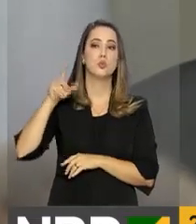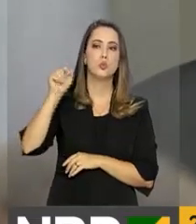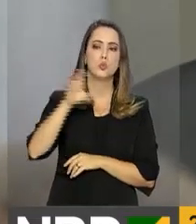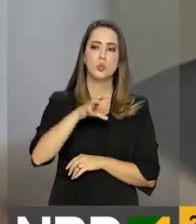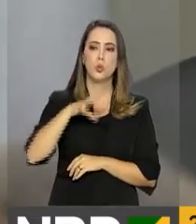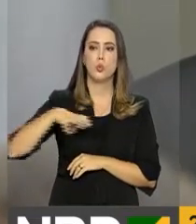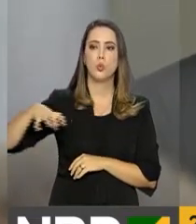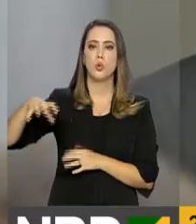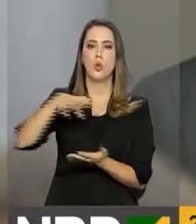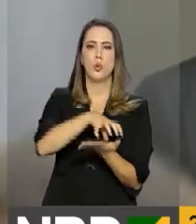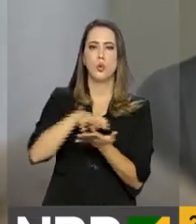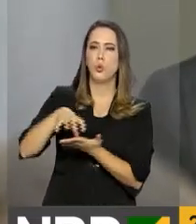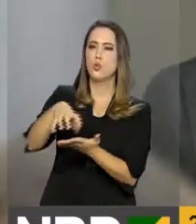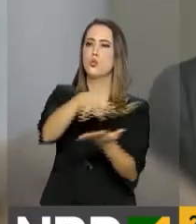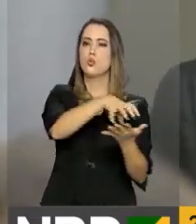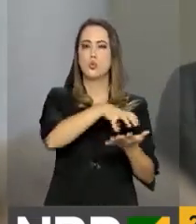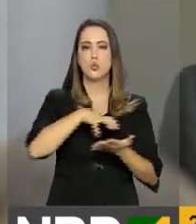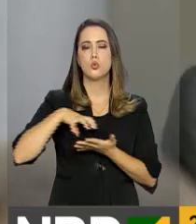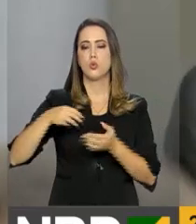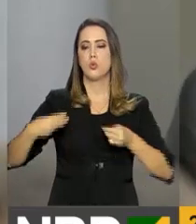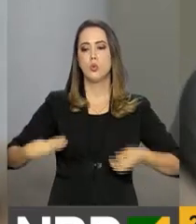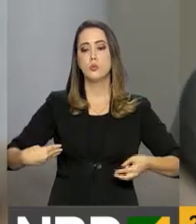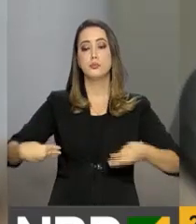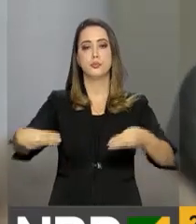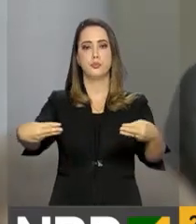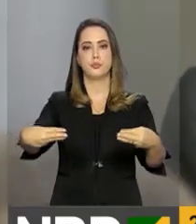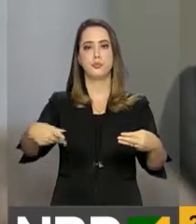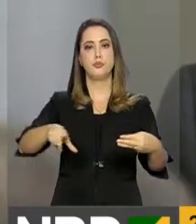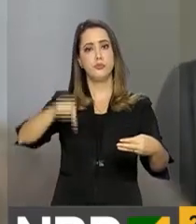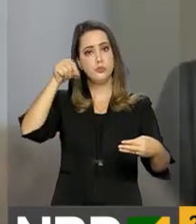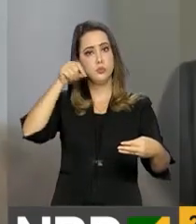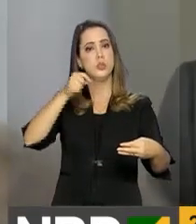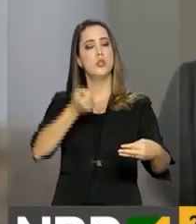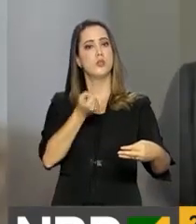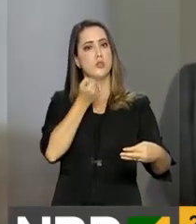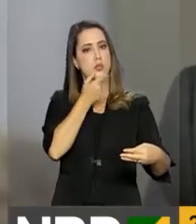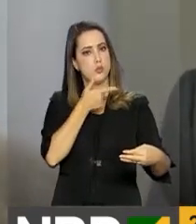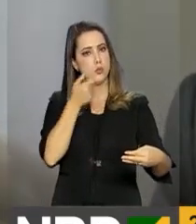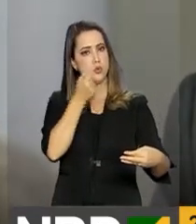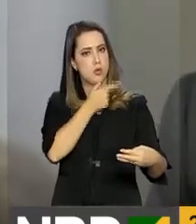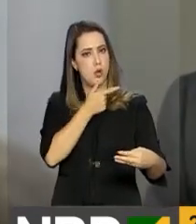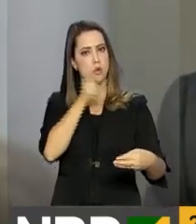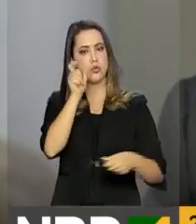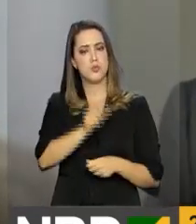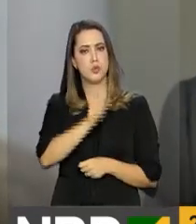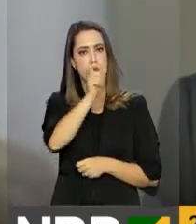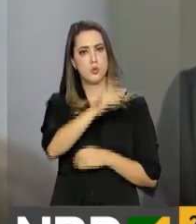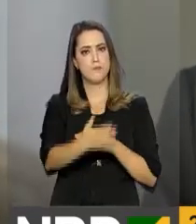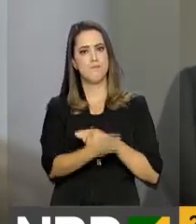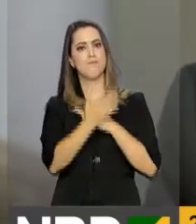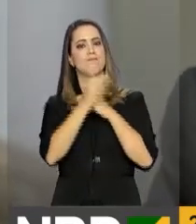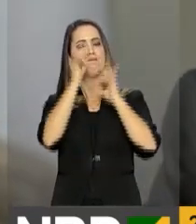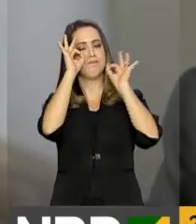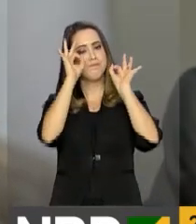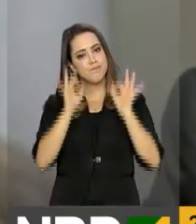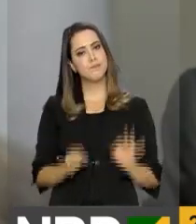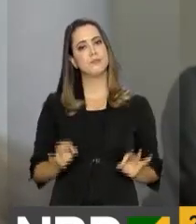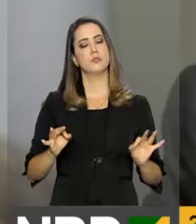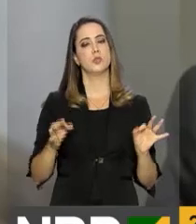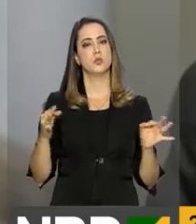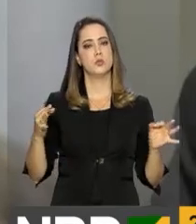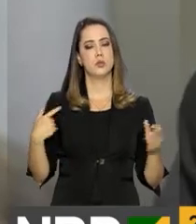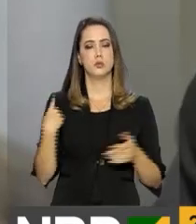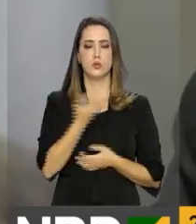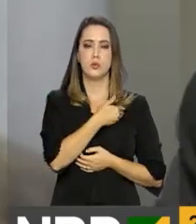setores, na agricultura, não é? Eu tive a sorte de escolher pessoas que deram um apoio extraordinário ao